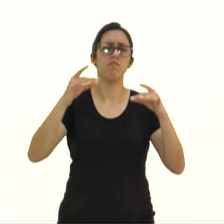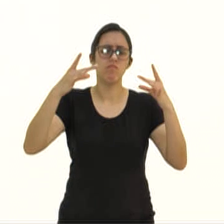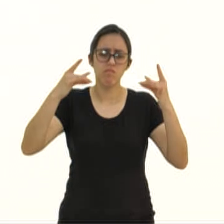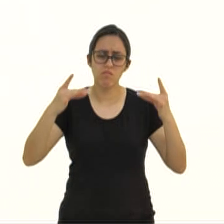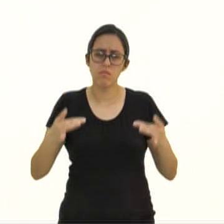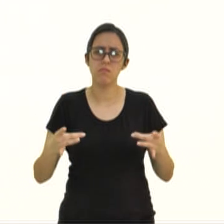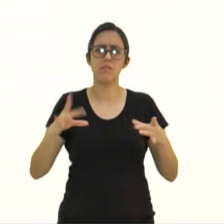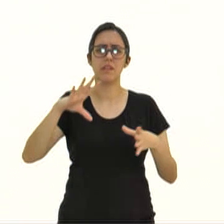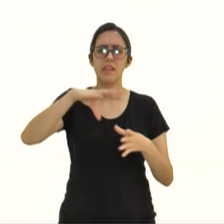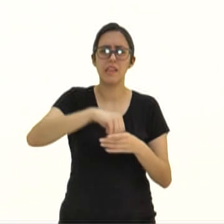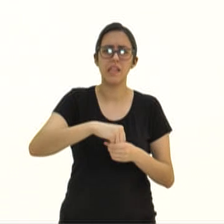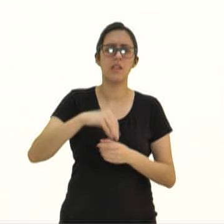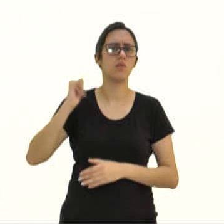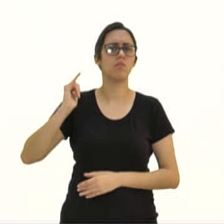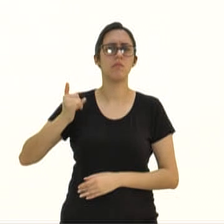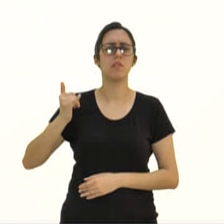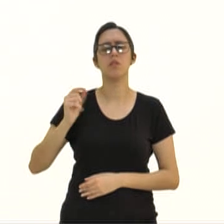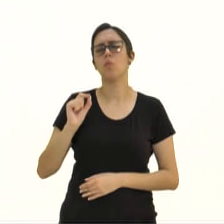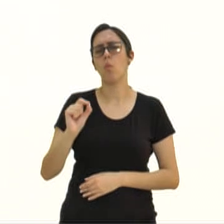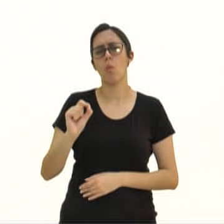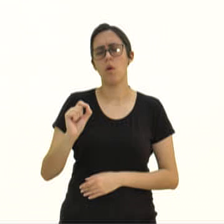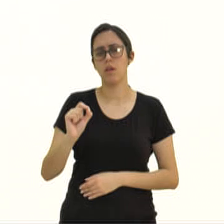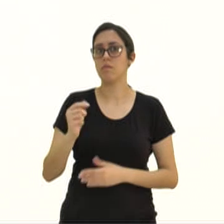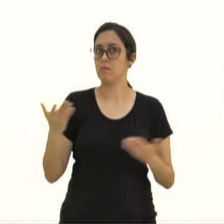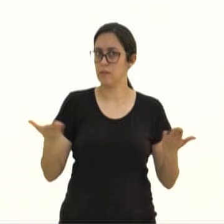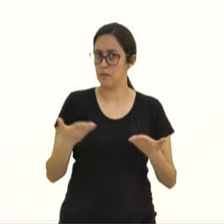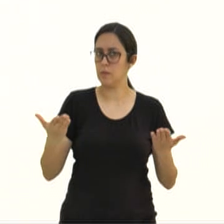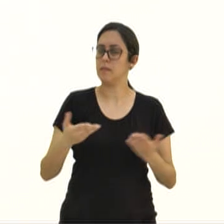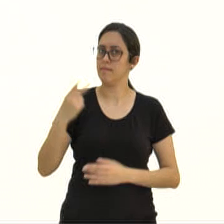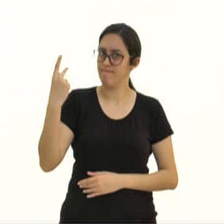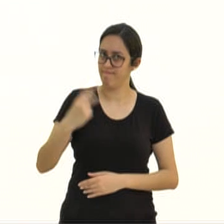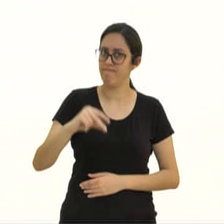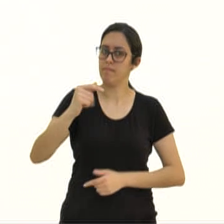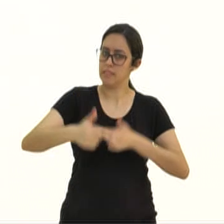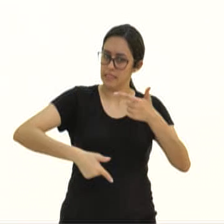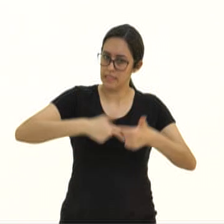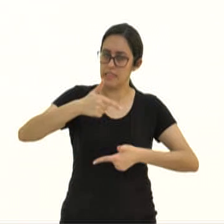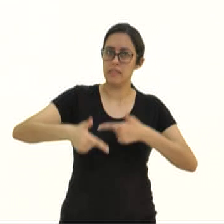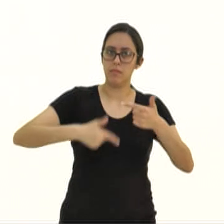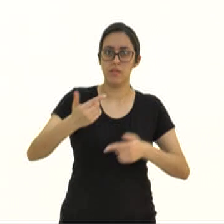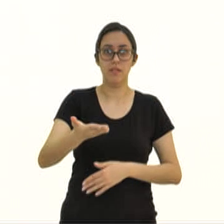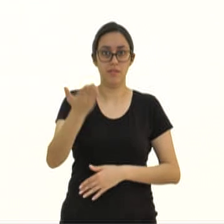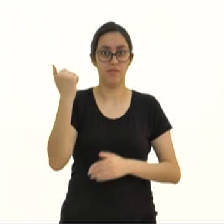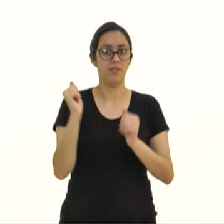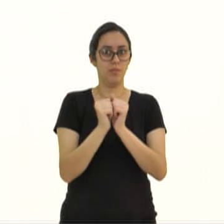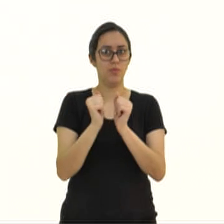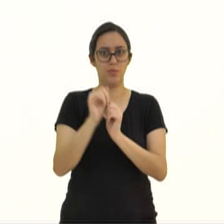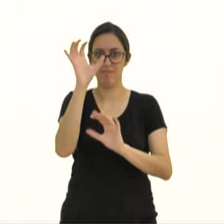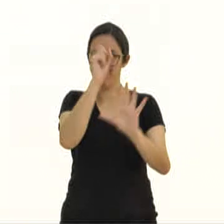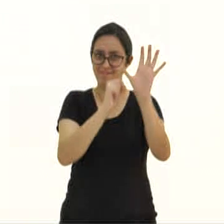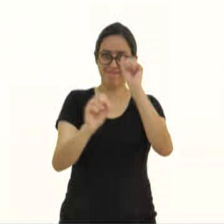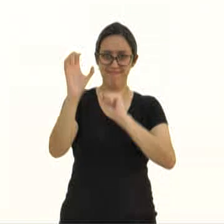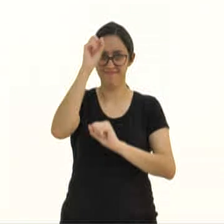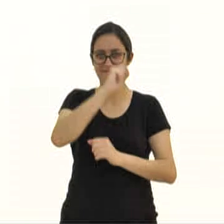constroem essa narrativa. Então a gente tem muito trabalho, vem comigo que a gente vai aprender bastante coisa.